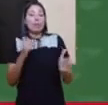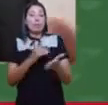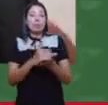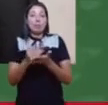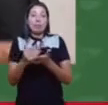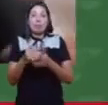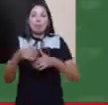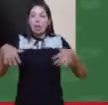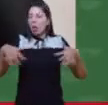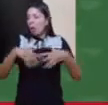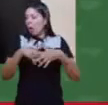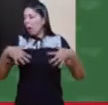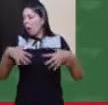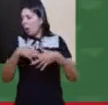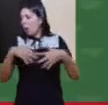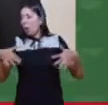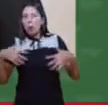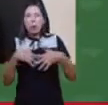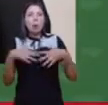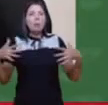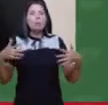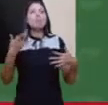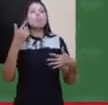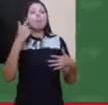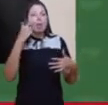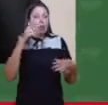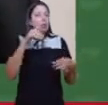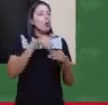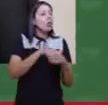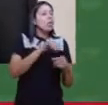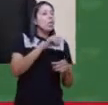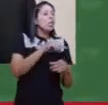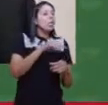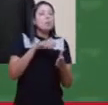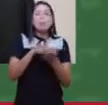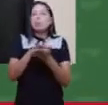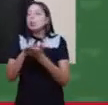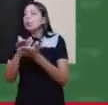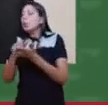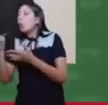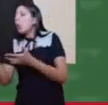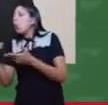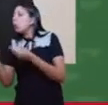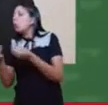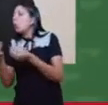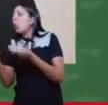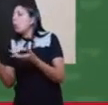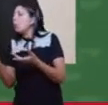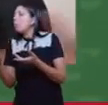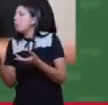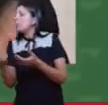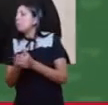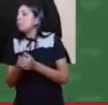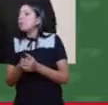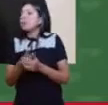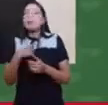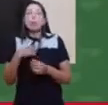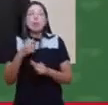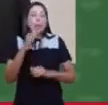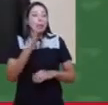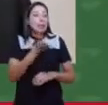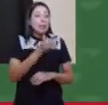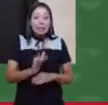começa a tumultuar, fala: olha, eu votei de um jeito, o voto impresso saiu do outro, para tentar